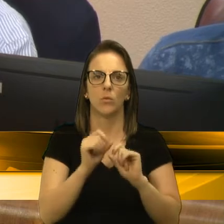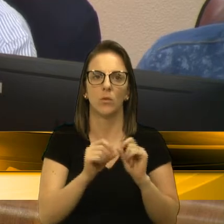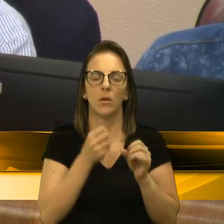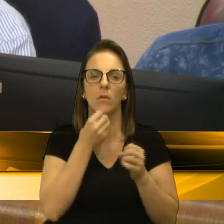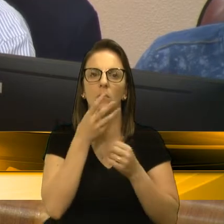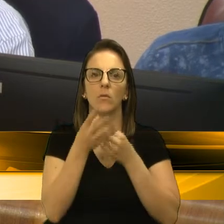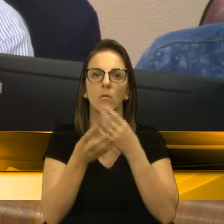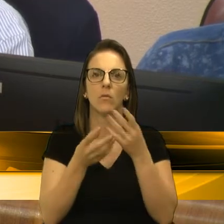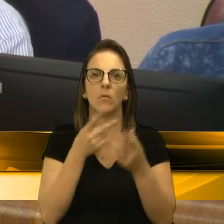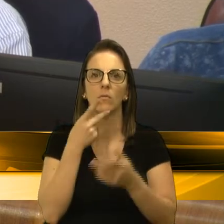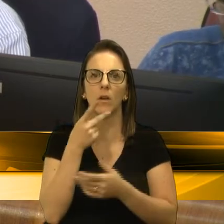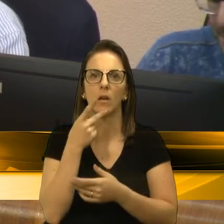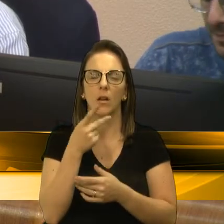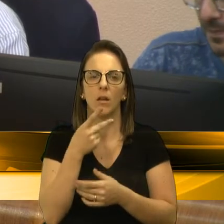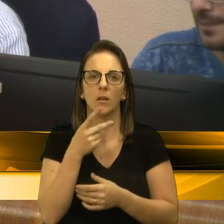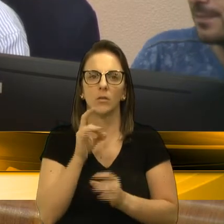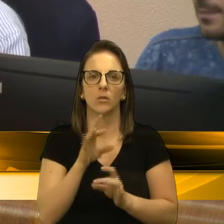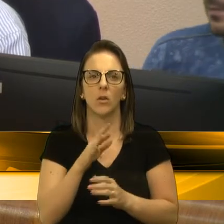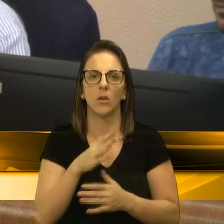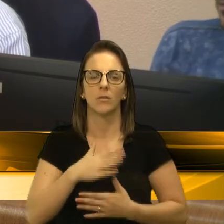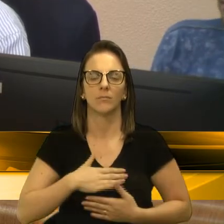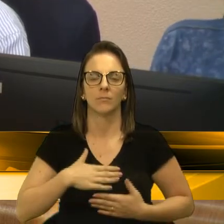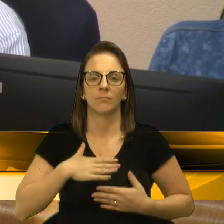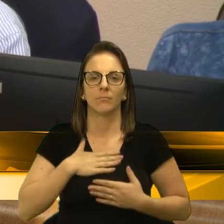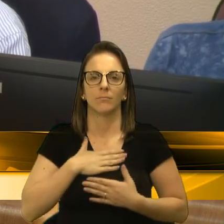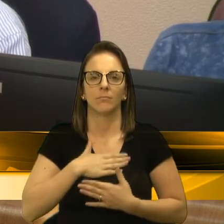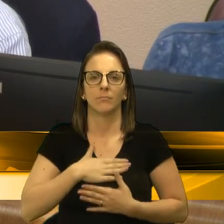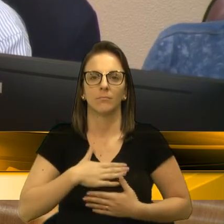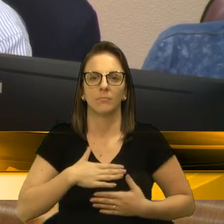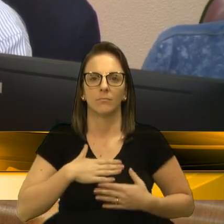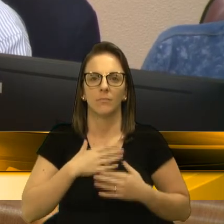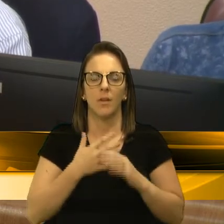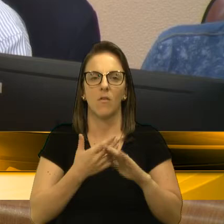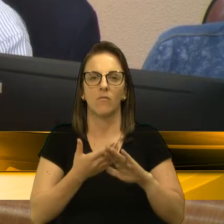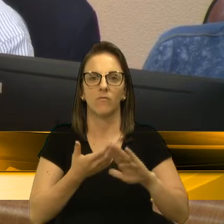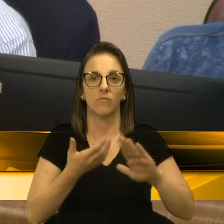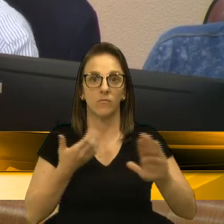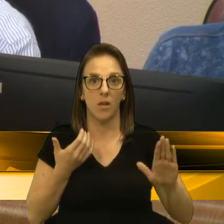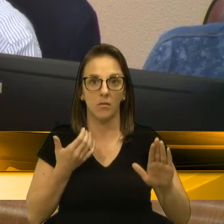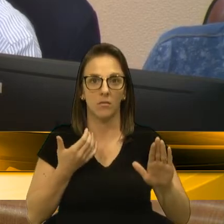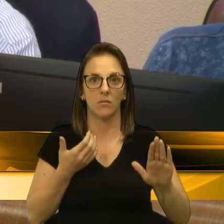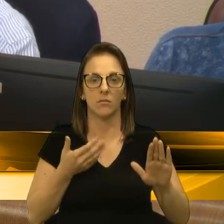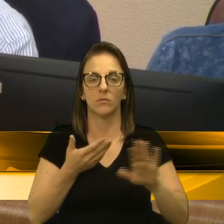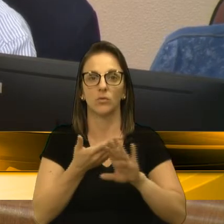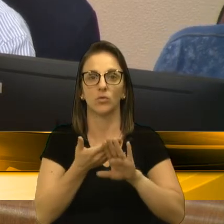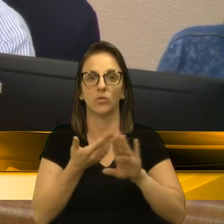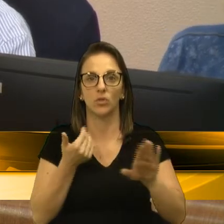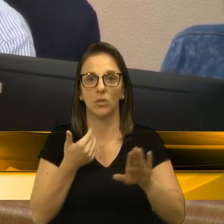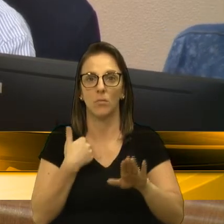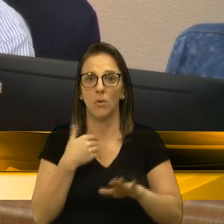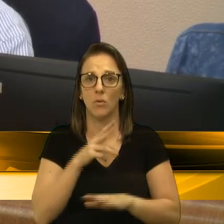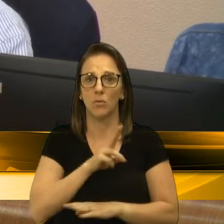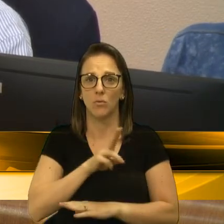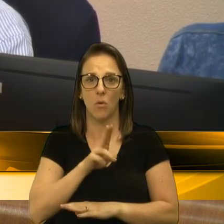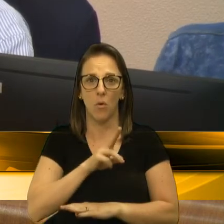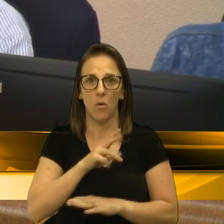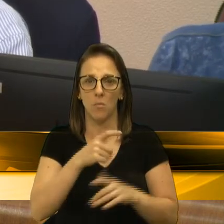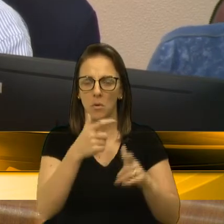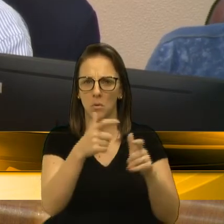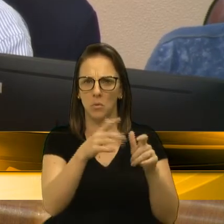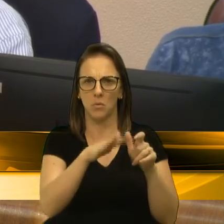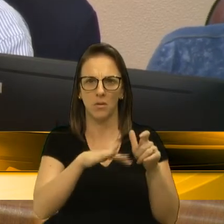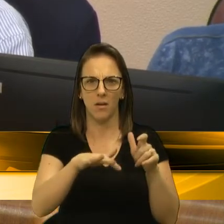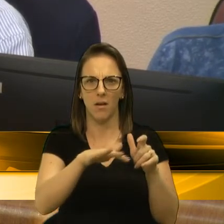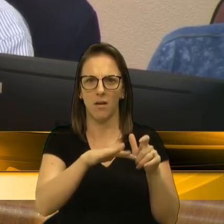satisfação enorme afastar-me e dissociar meu nome de um ambiente politicamente insalubre. Prossigo afirmando que, infelizmente,